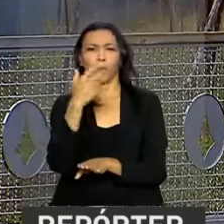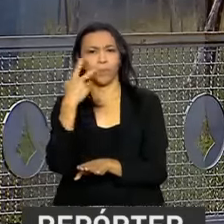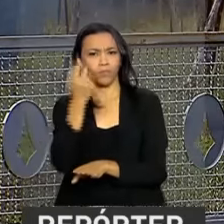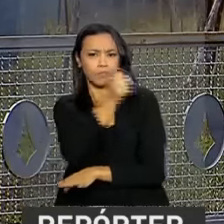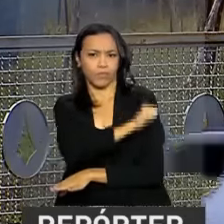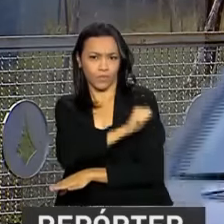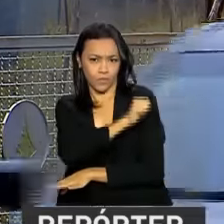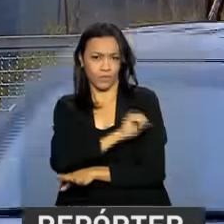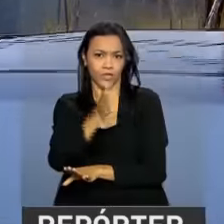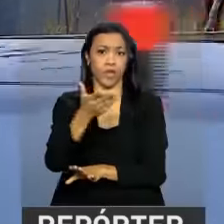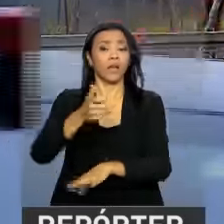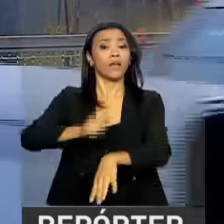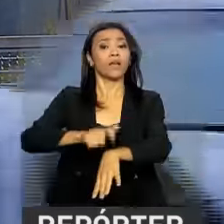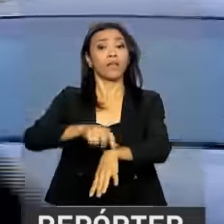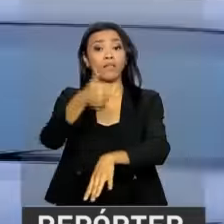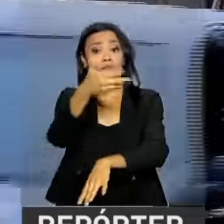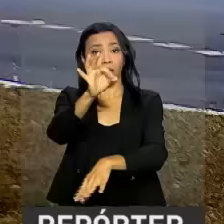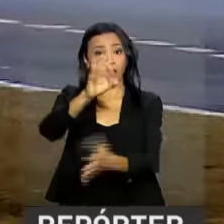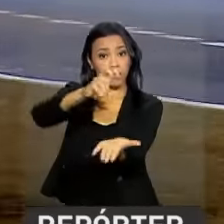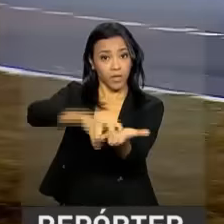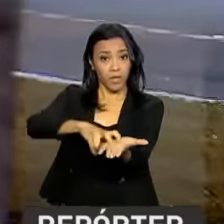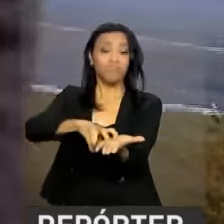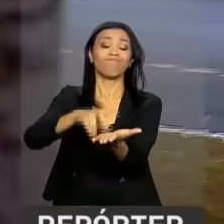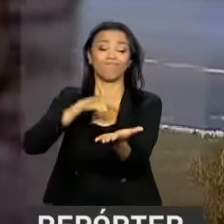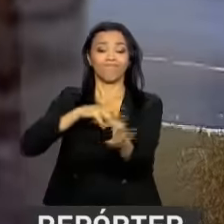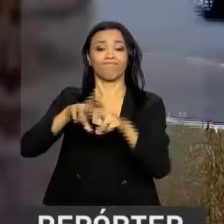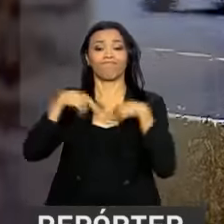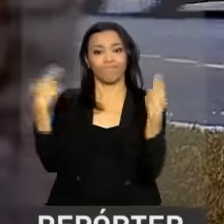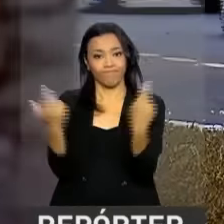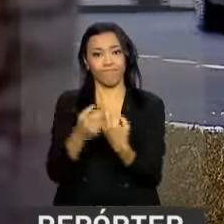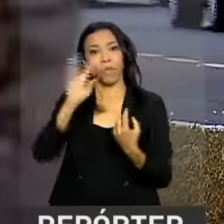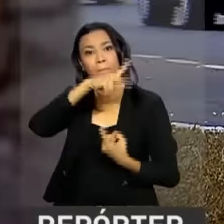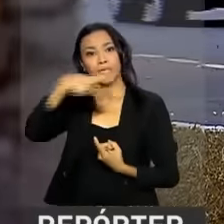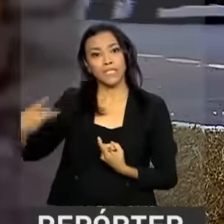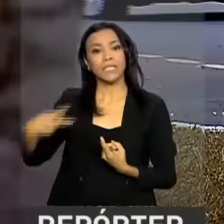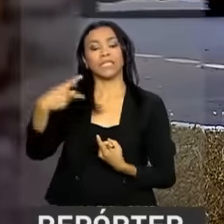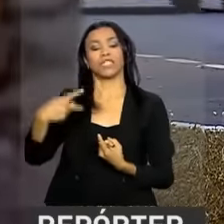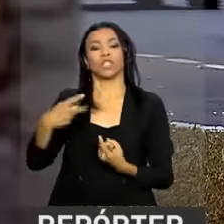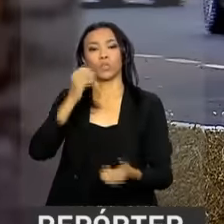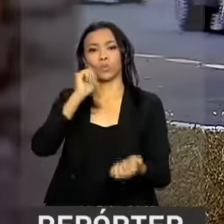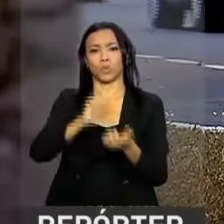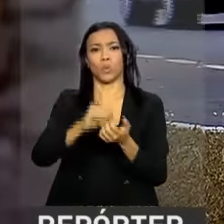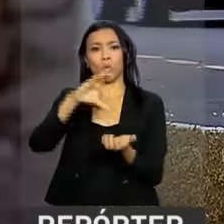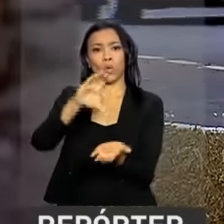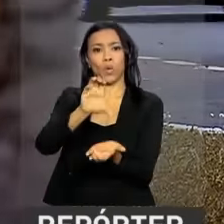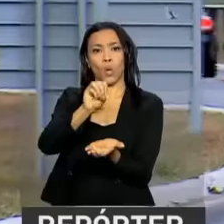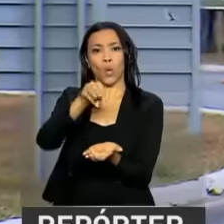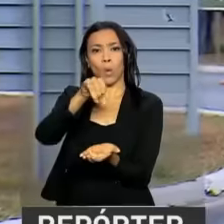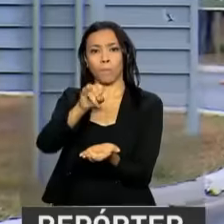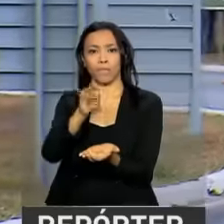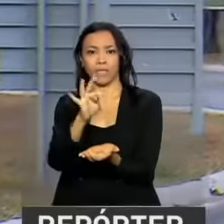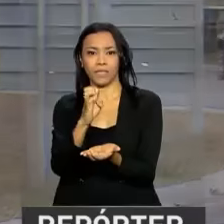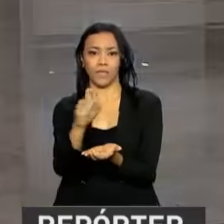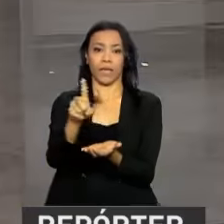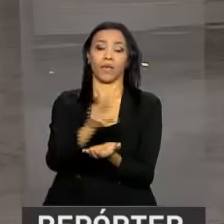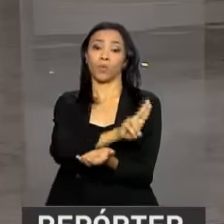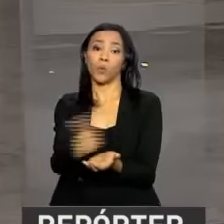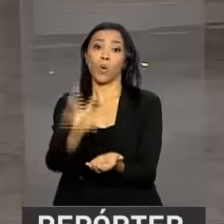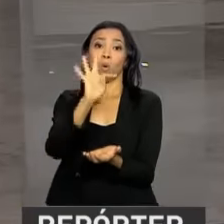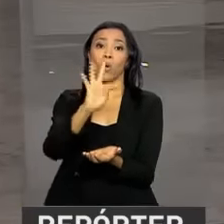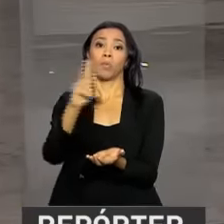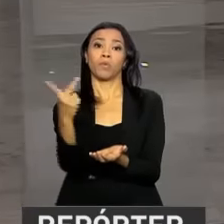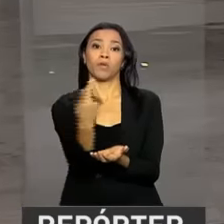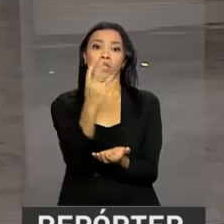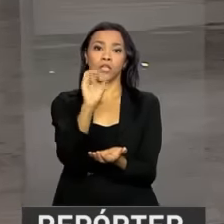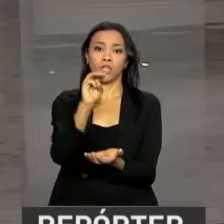e agora a partir das 10 horas da manhã ele se reúne com o presidente do comitê Olímpico internacional Thomas B isso lá no